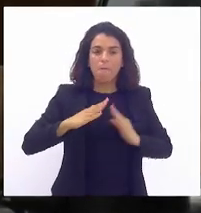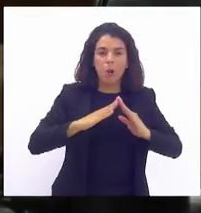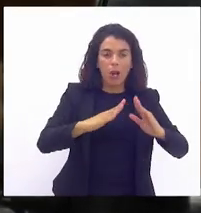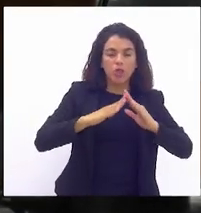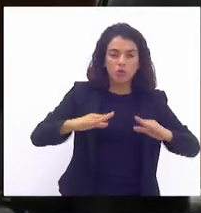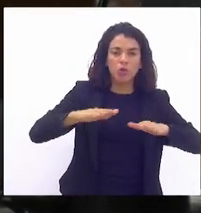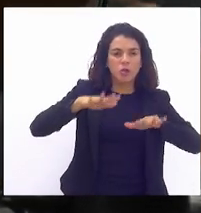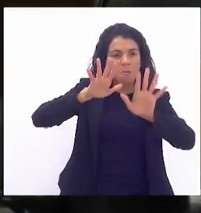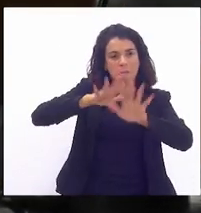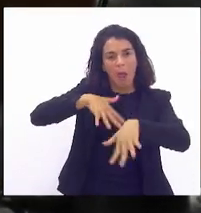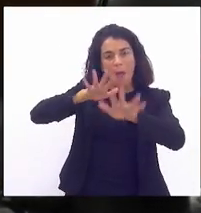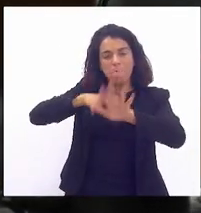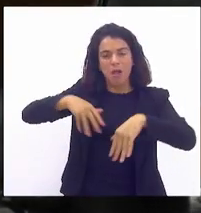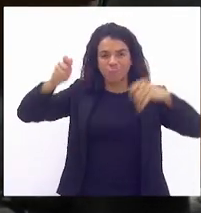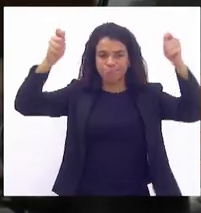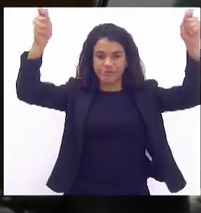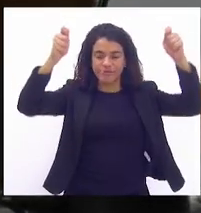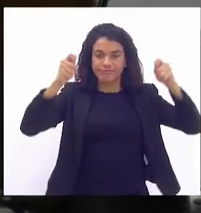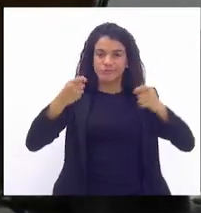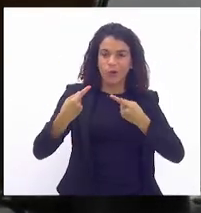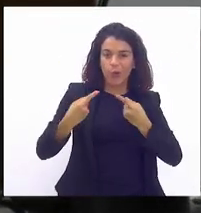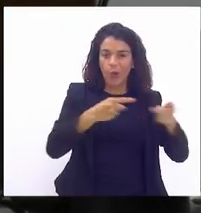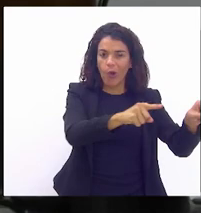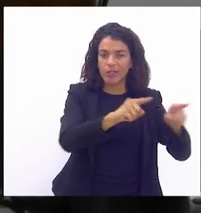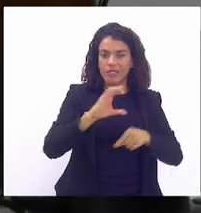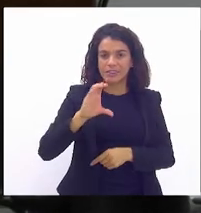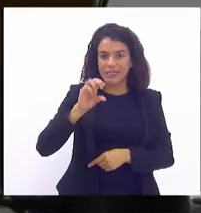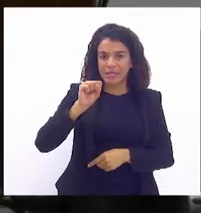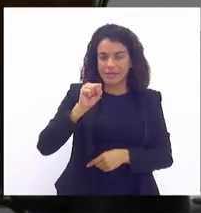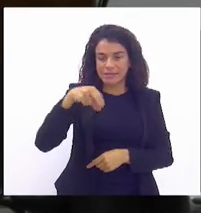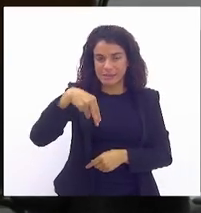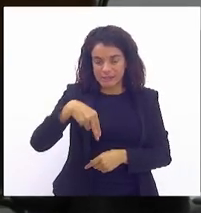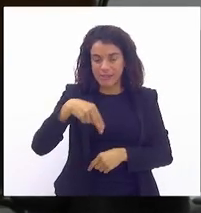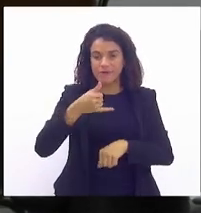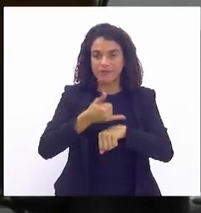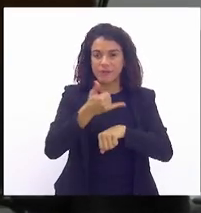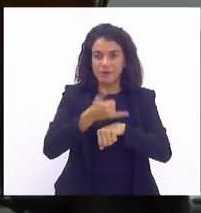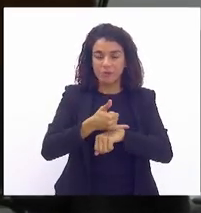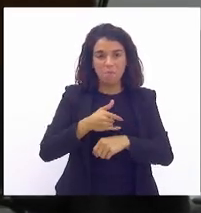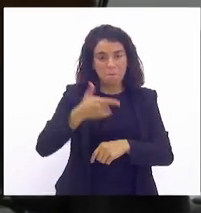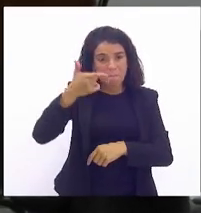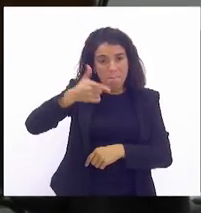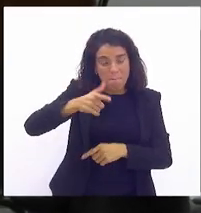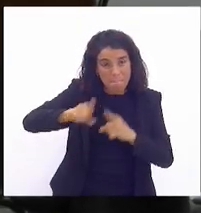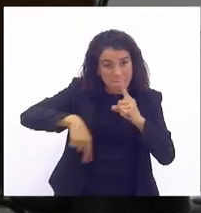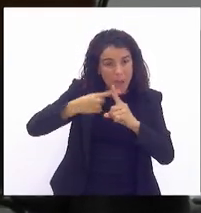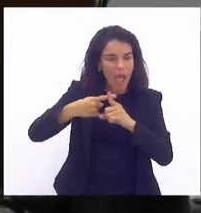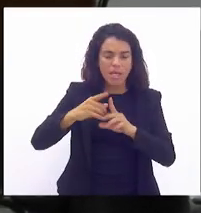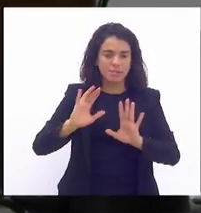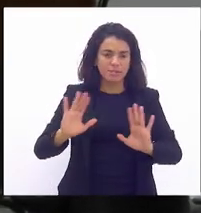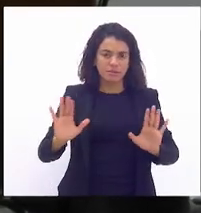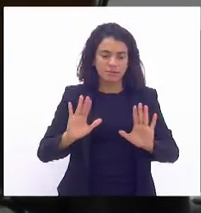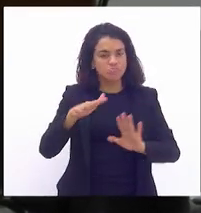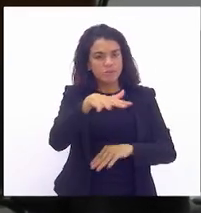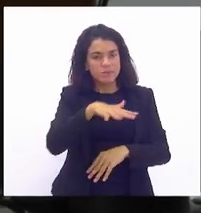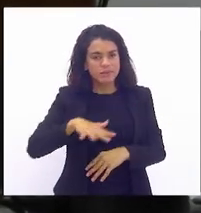a poluição emitida pela CSN em Volta Redonda. Mais do que isso, uma